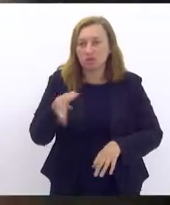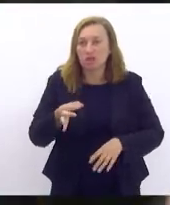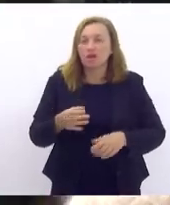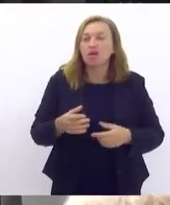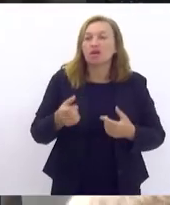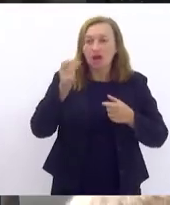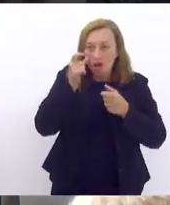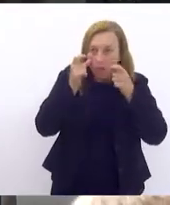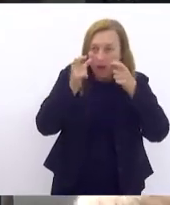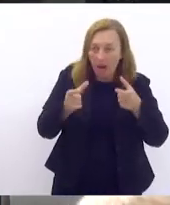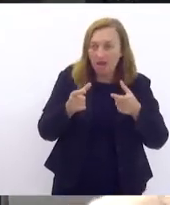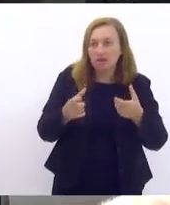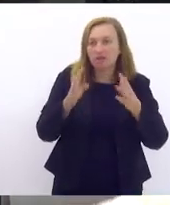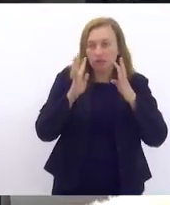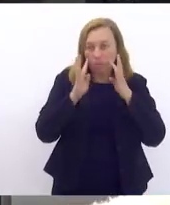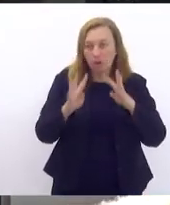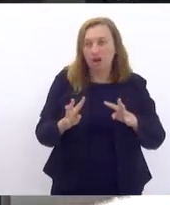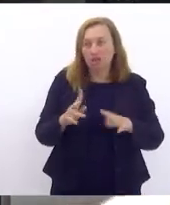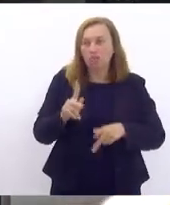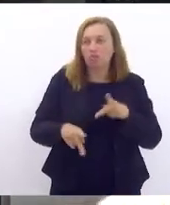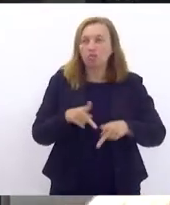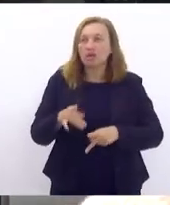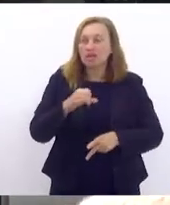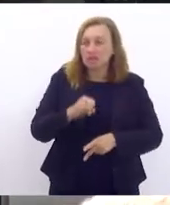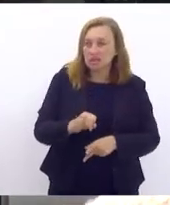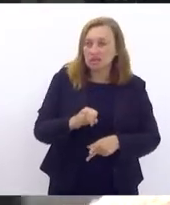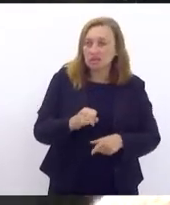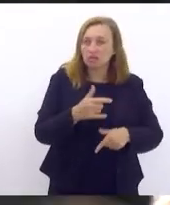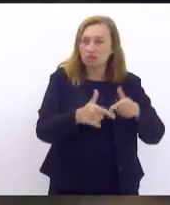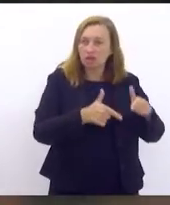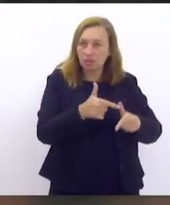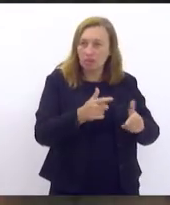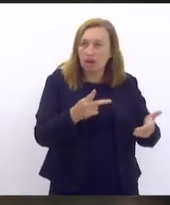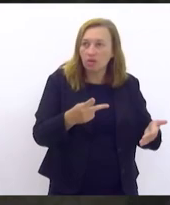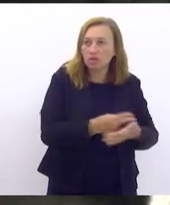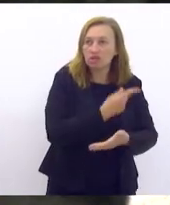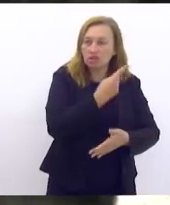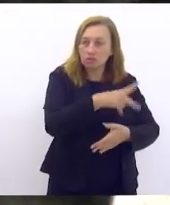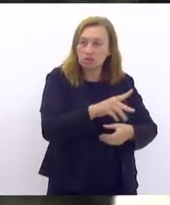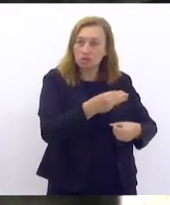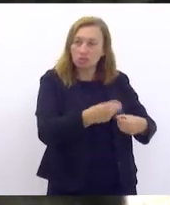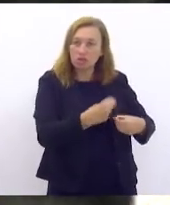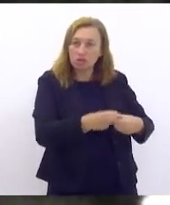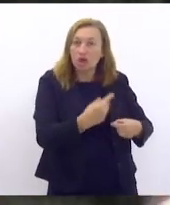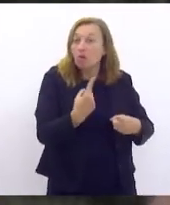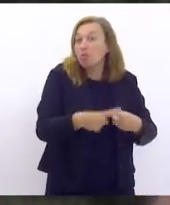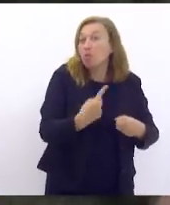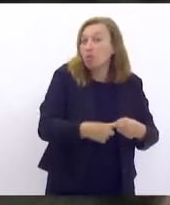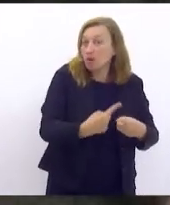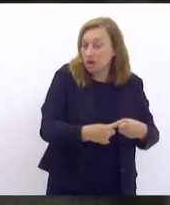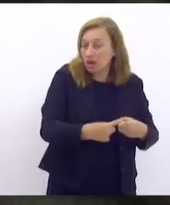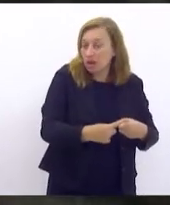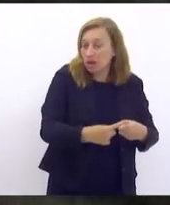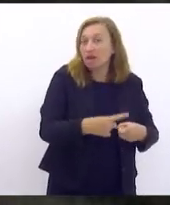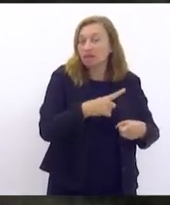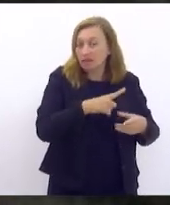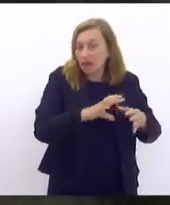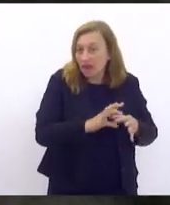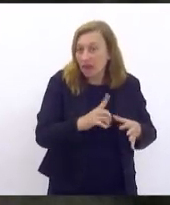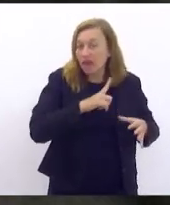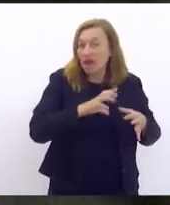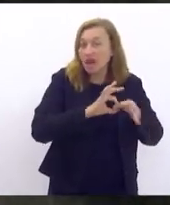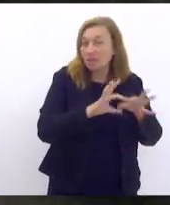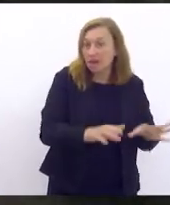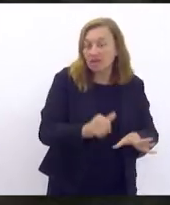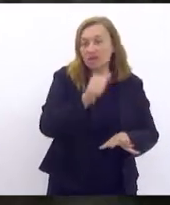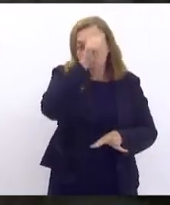fazer um alerta à população, presidente. Se essas operações ainda acontecem no seu município, é porque tem anuência dos prefeitos. Cobre